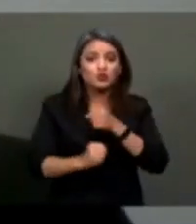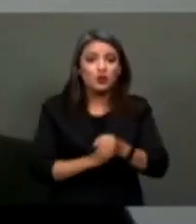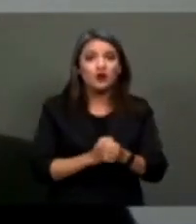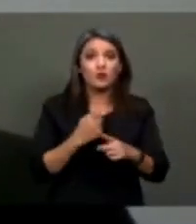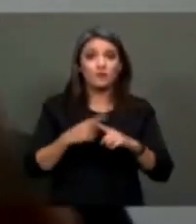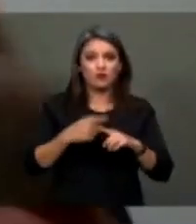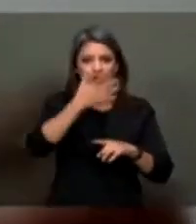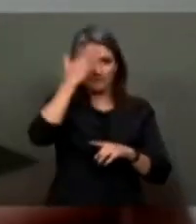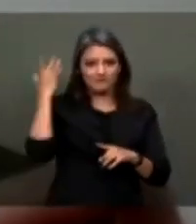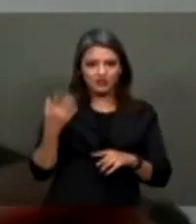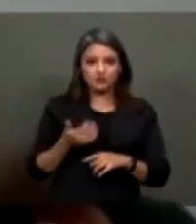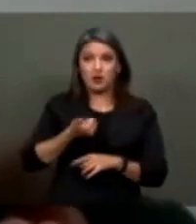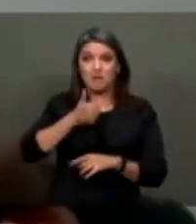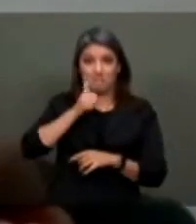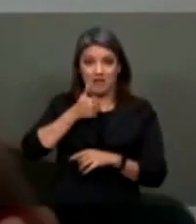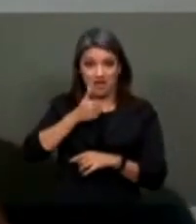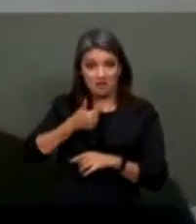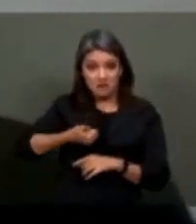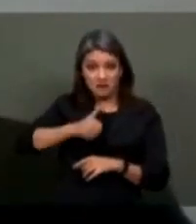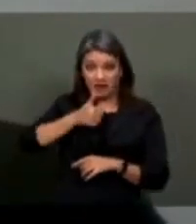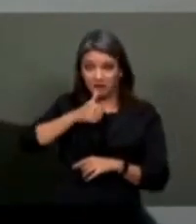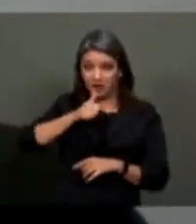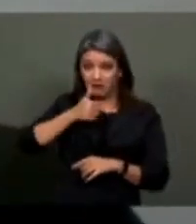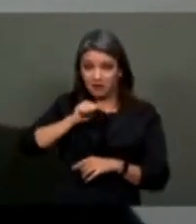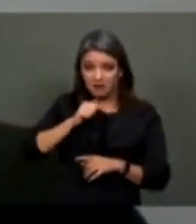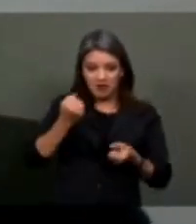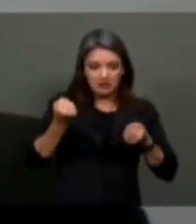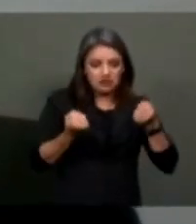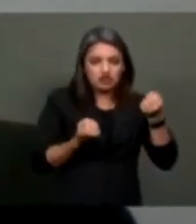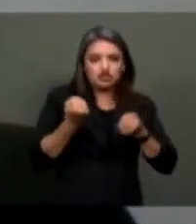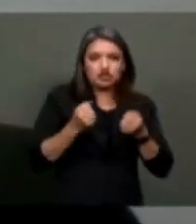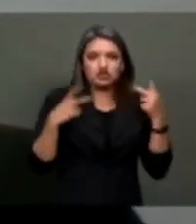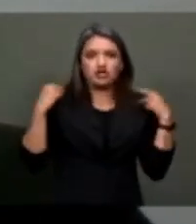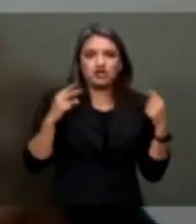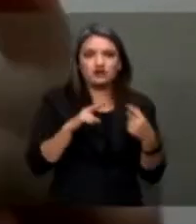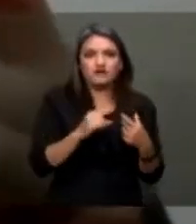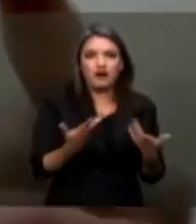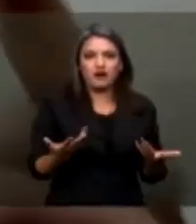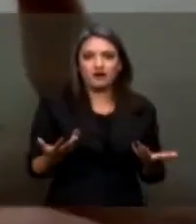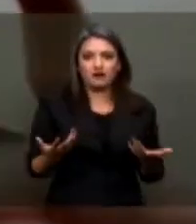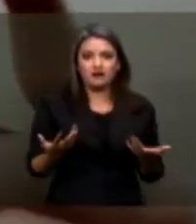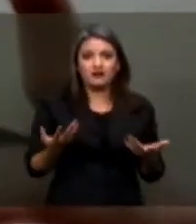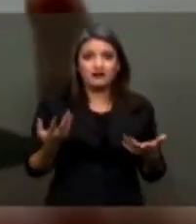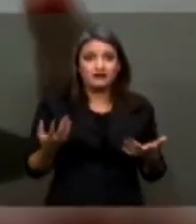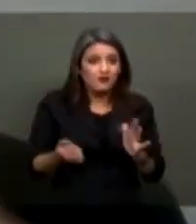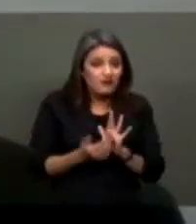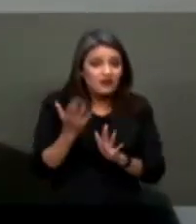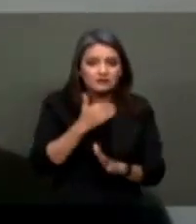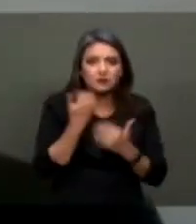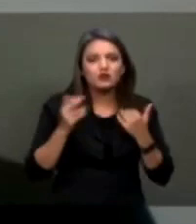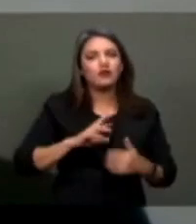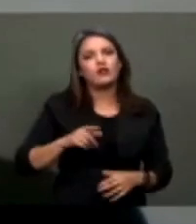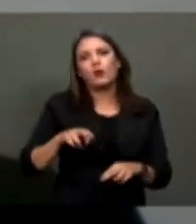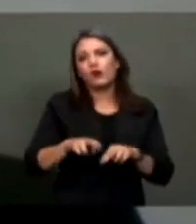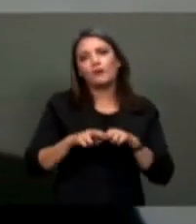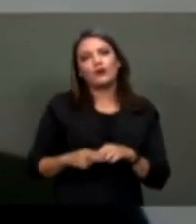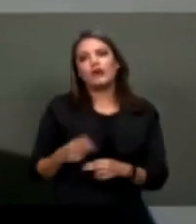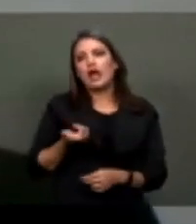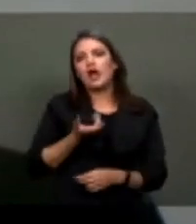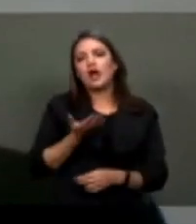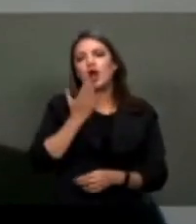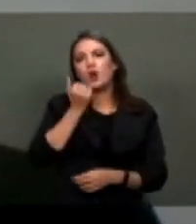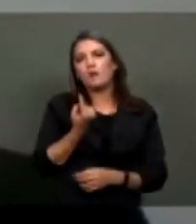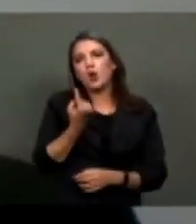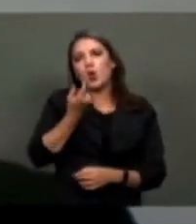combinação suas viva álcool e volante não percorre do consumo de bombom